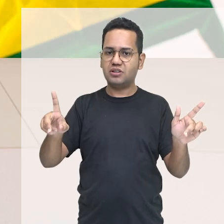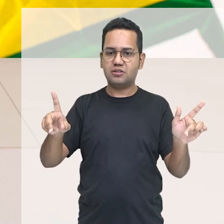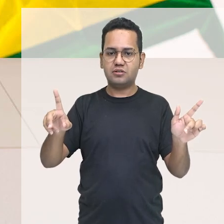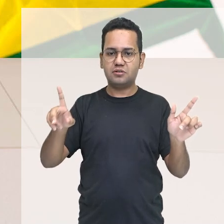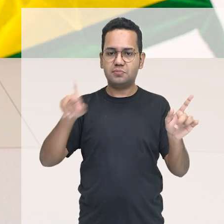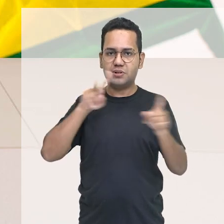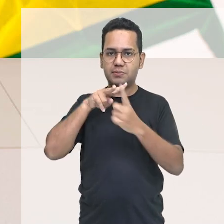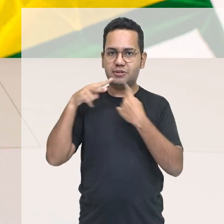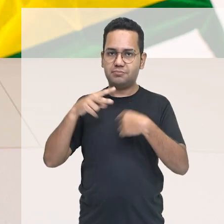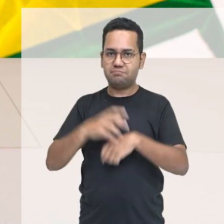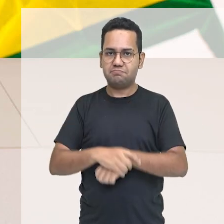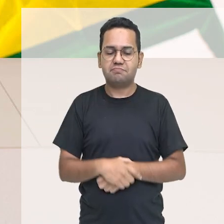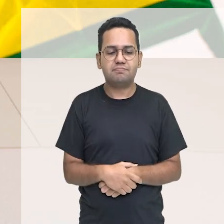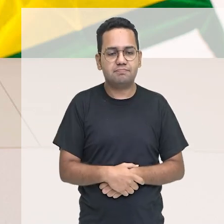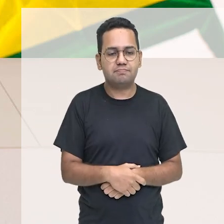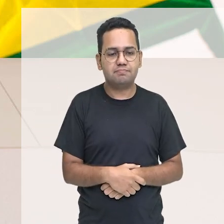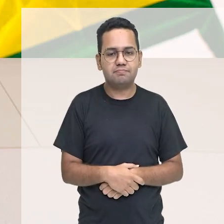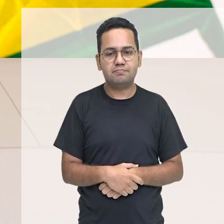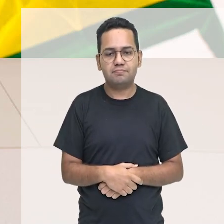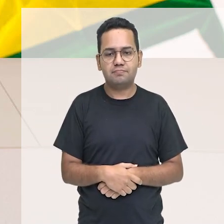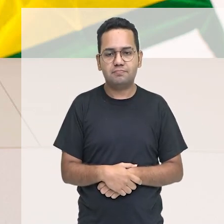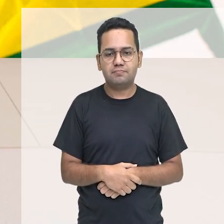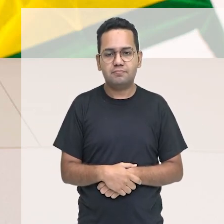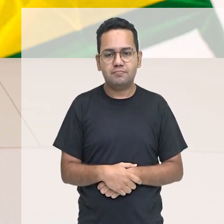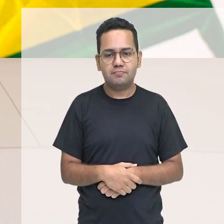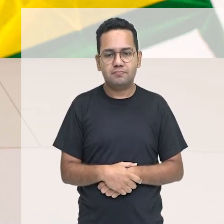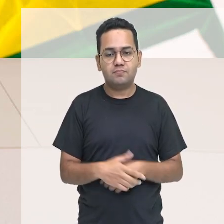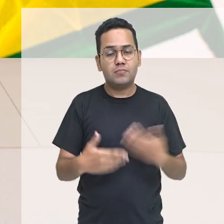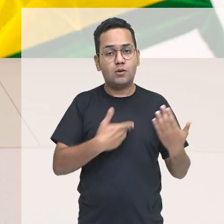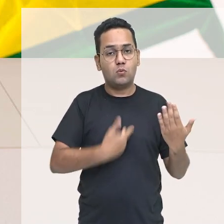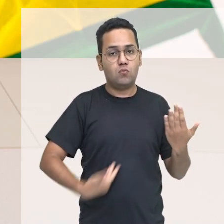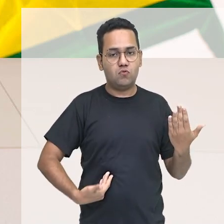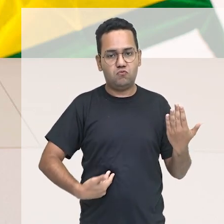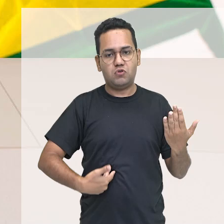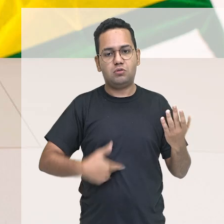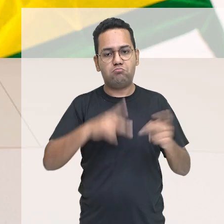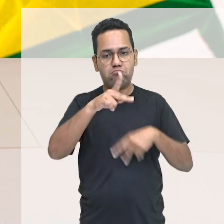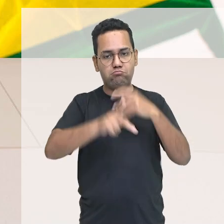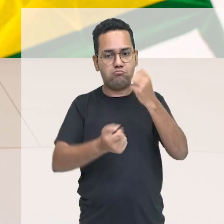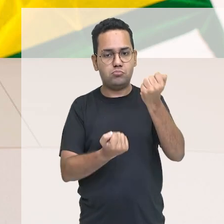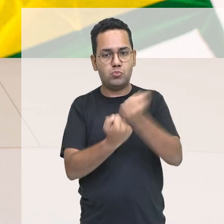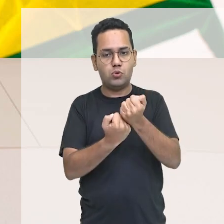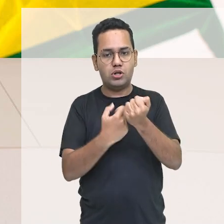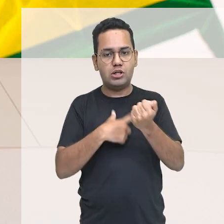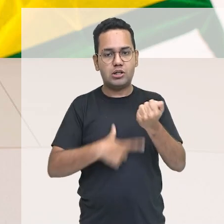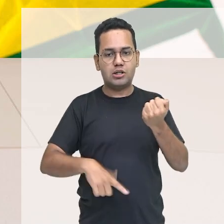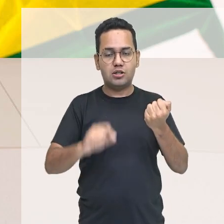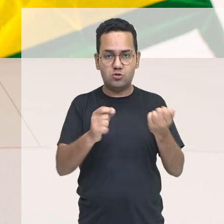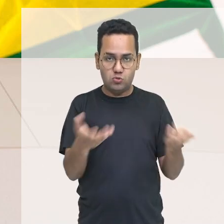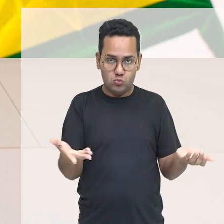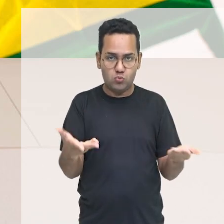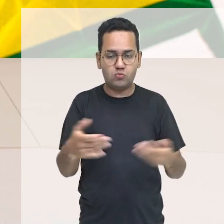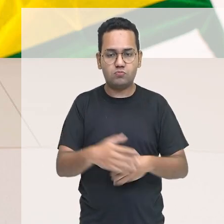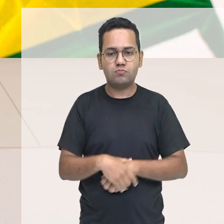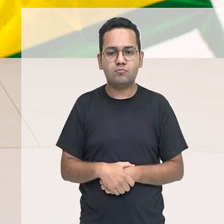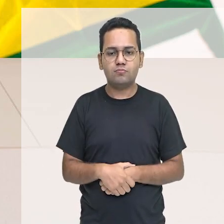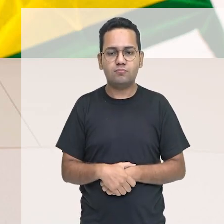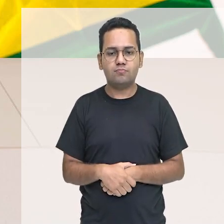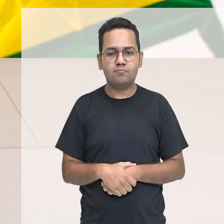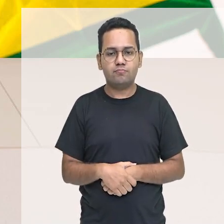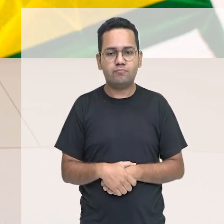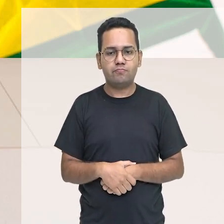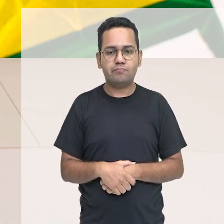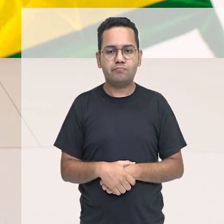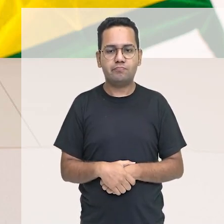um exemplo, mas os governos populistas que se manifestam na atualidade trazem